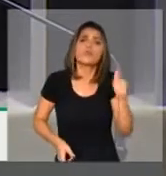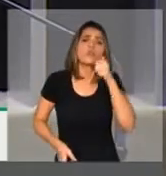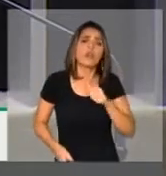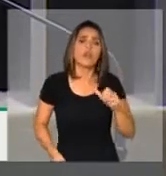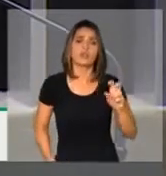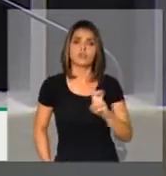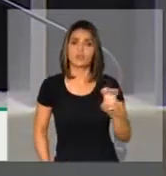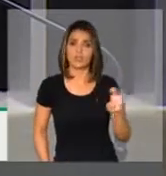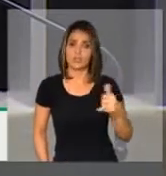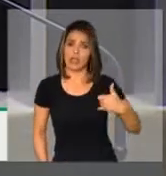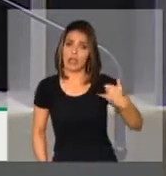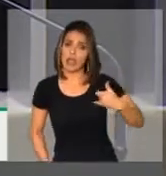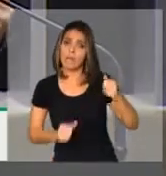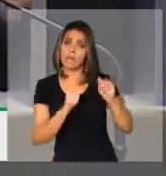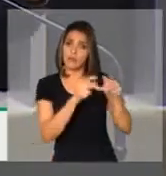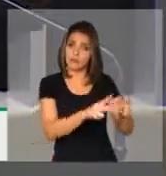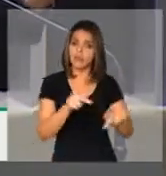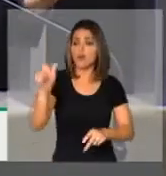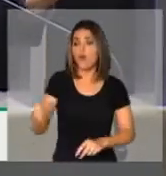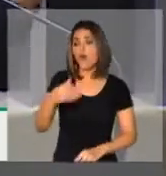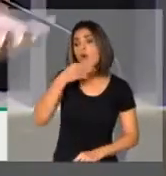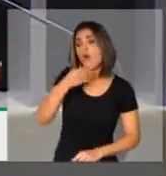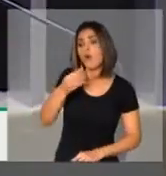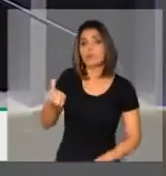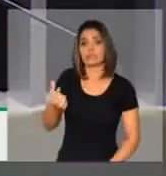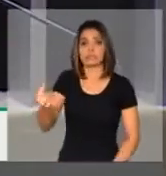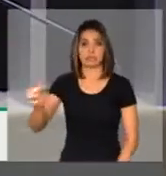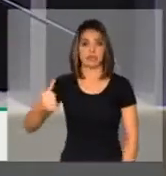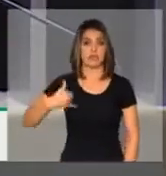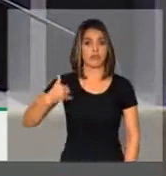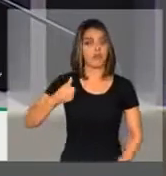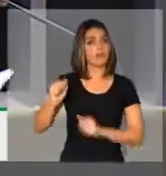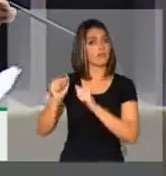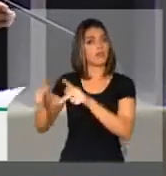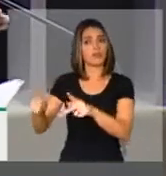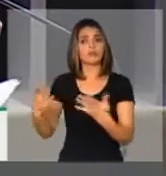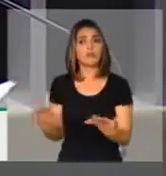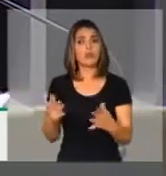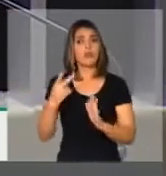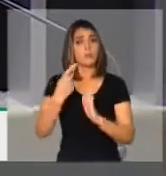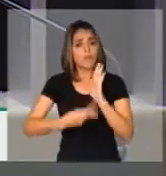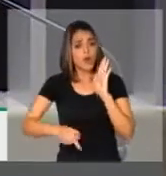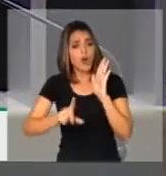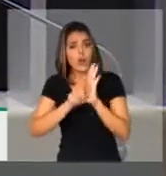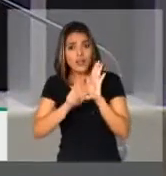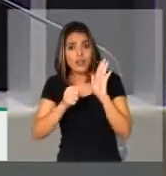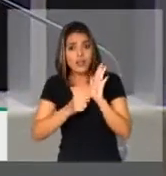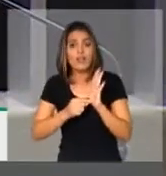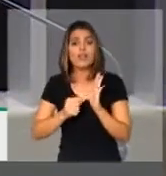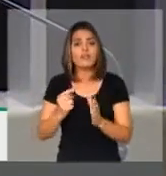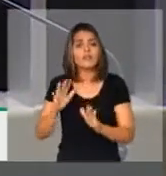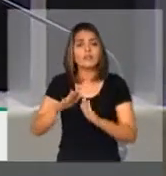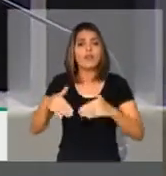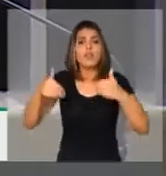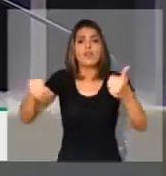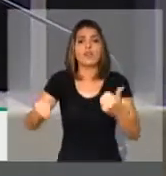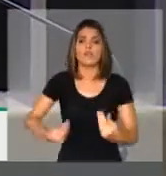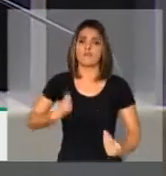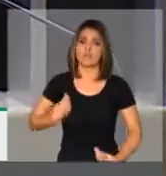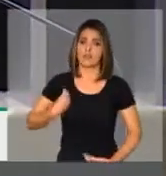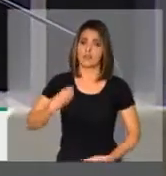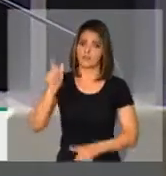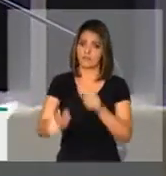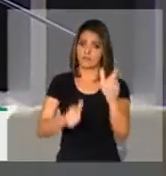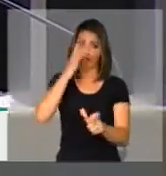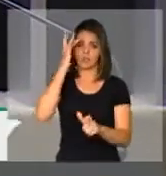importante para o nosso Nordeste, ao mesmo tempo a garantia de políticas que vão melhorando a vida das pessoas, para que eles possam implementar ações para se